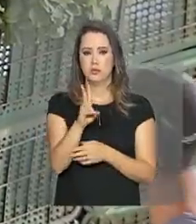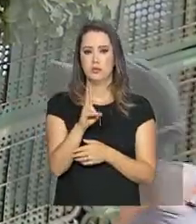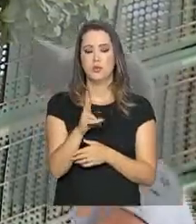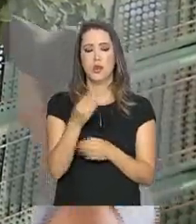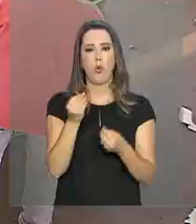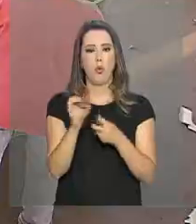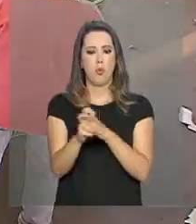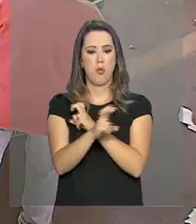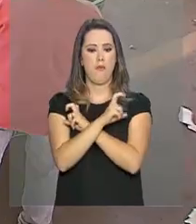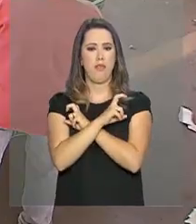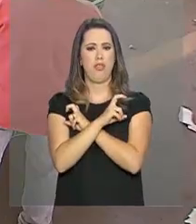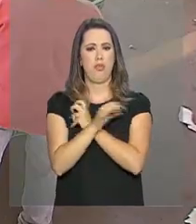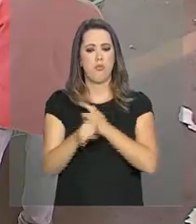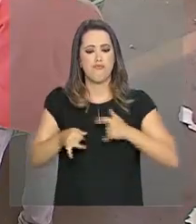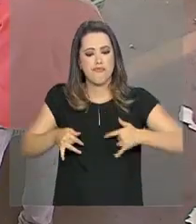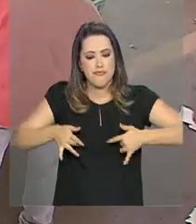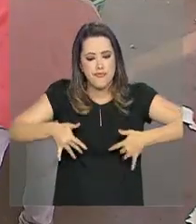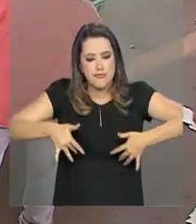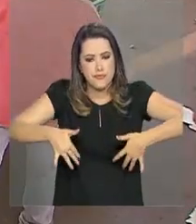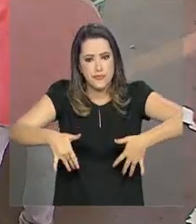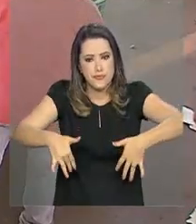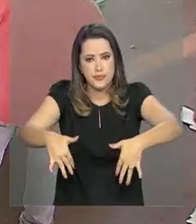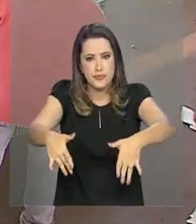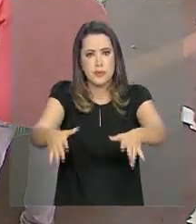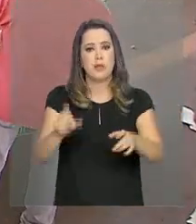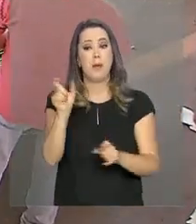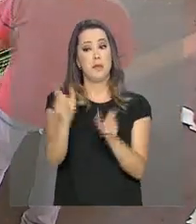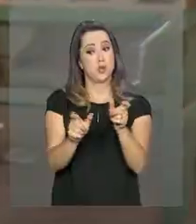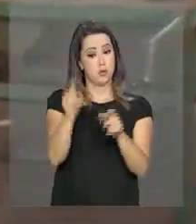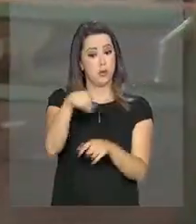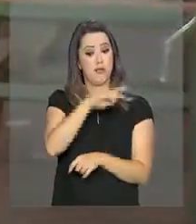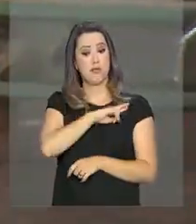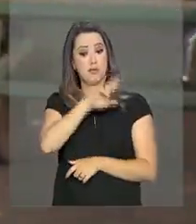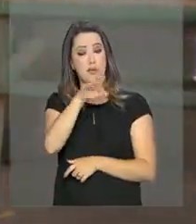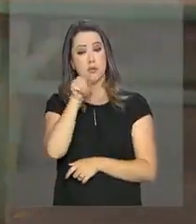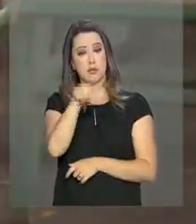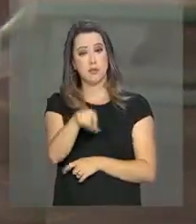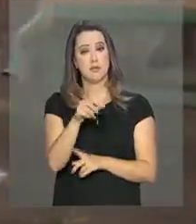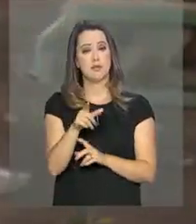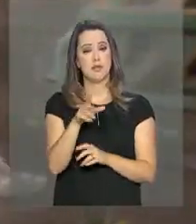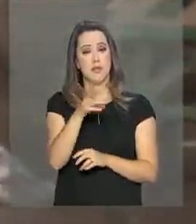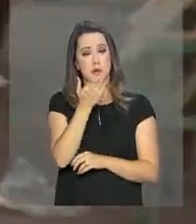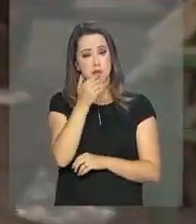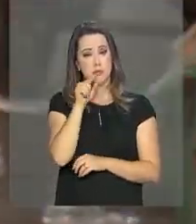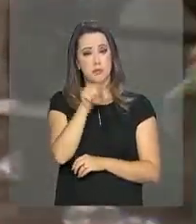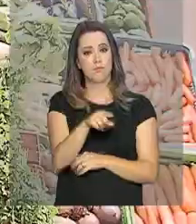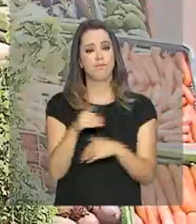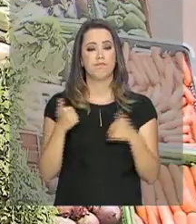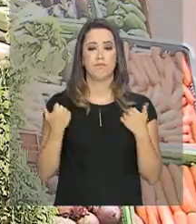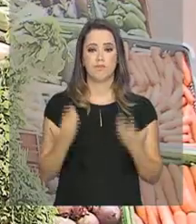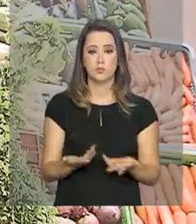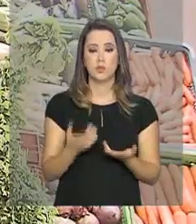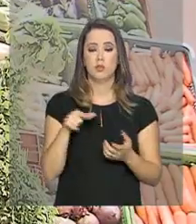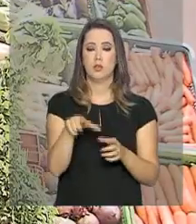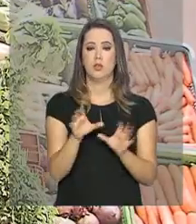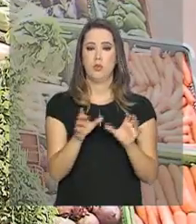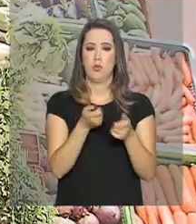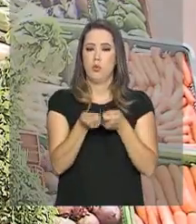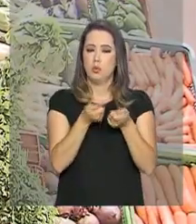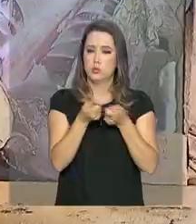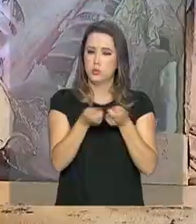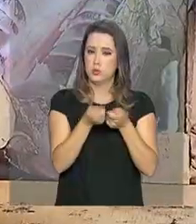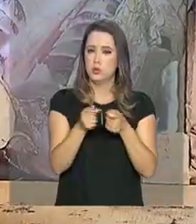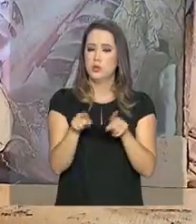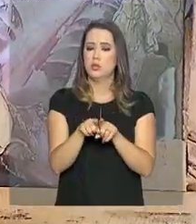defensivos usada na produção e quem é o produtor responsável por aquele alimento para isso os programas de monitoramento